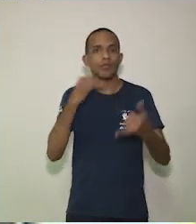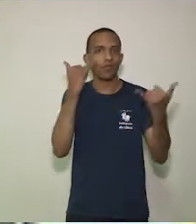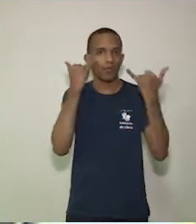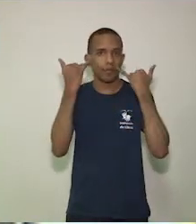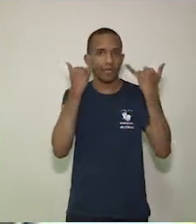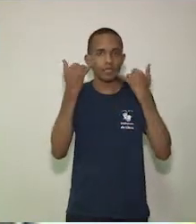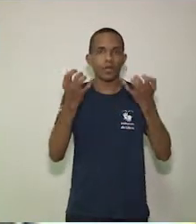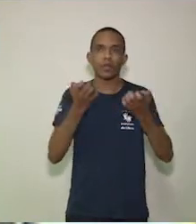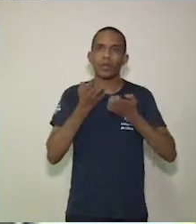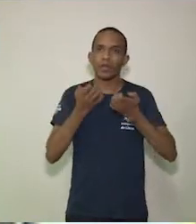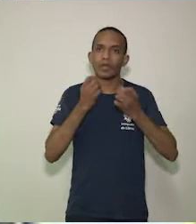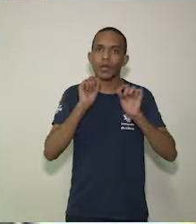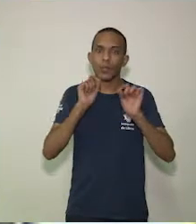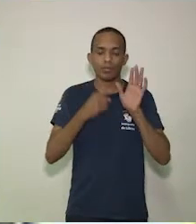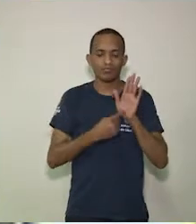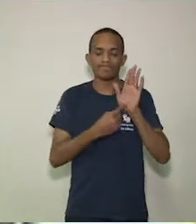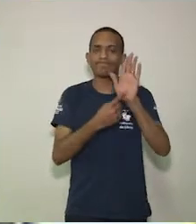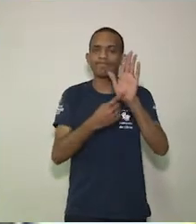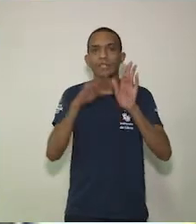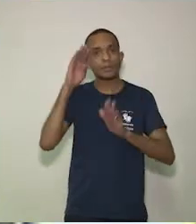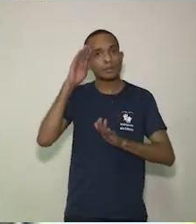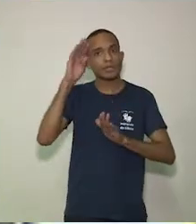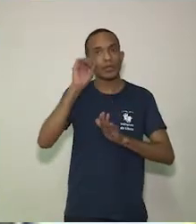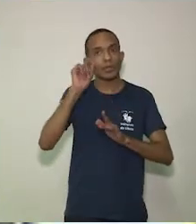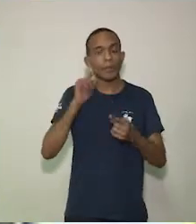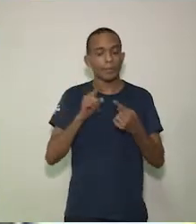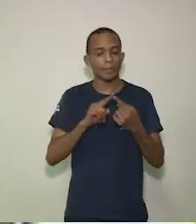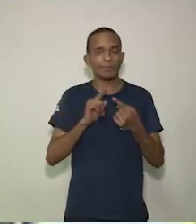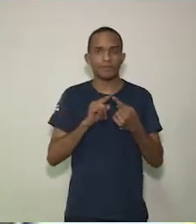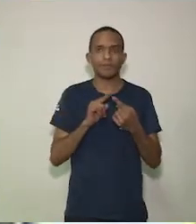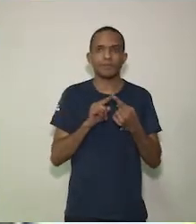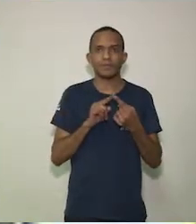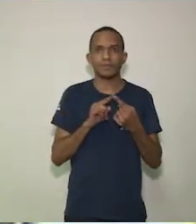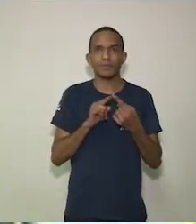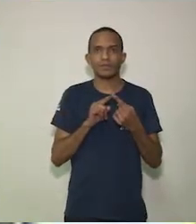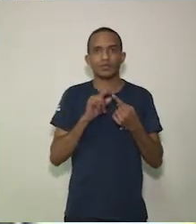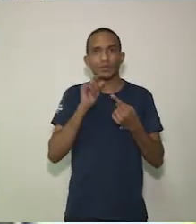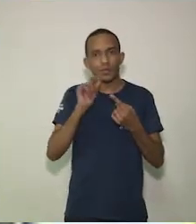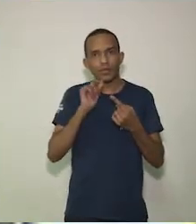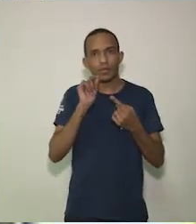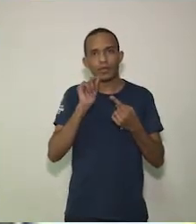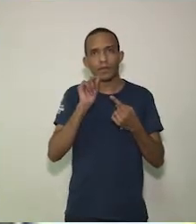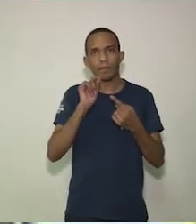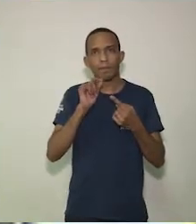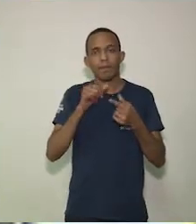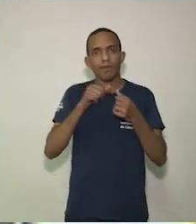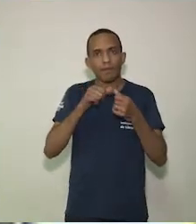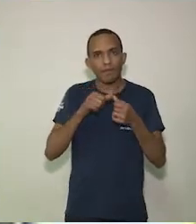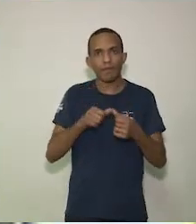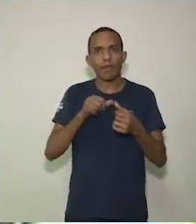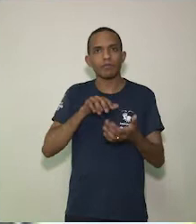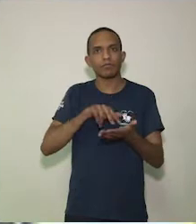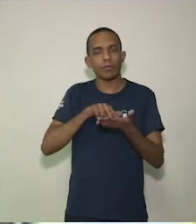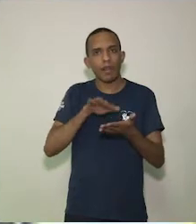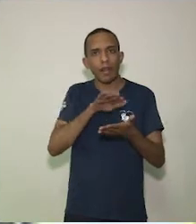que eu gostaria de destacar. O primeiro deles, consolidação a partir